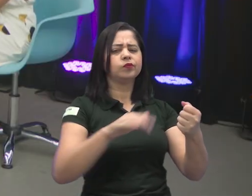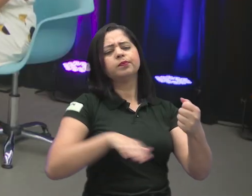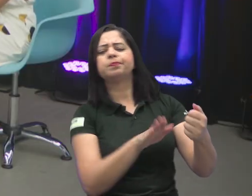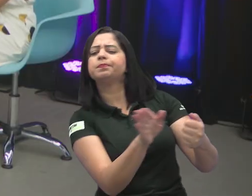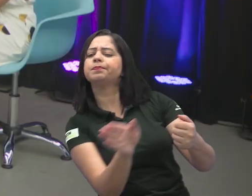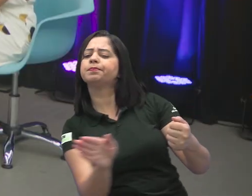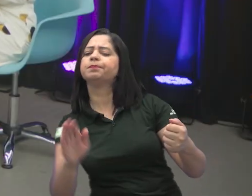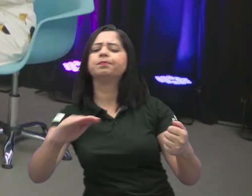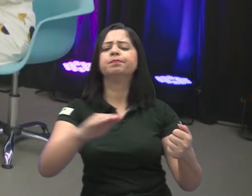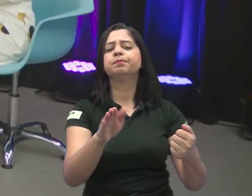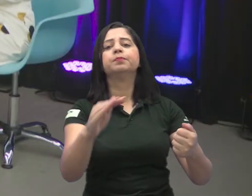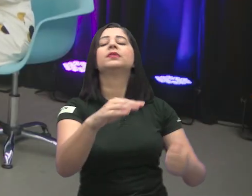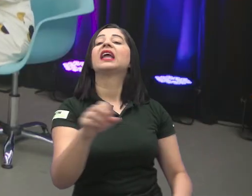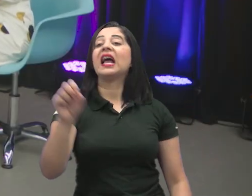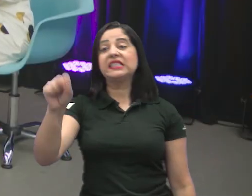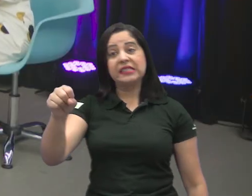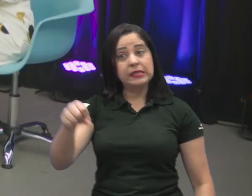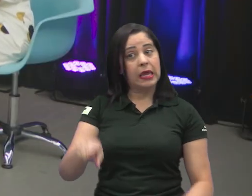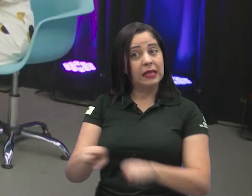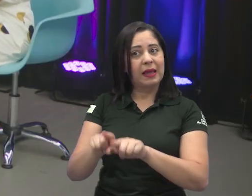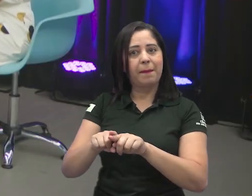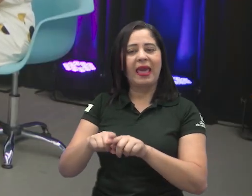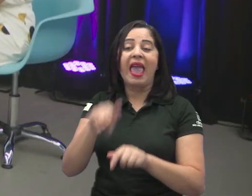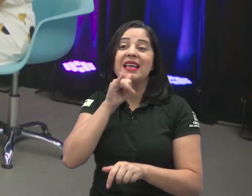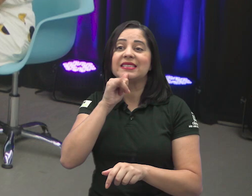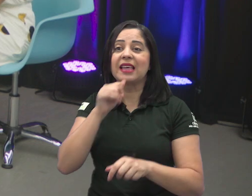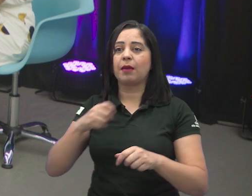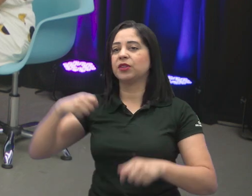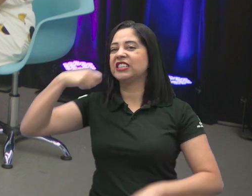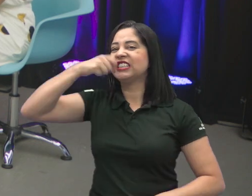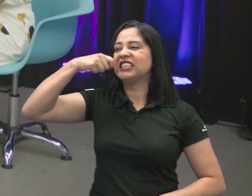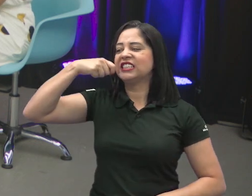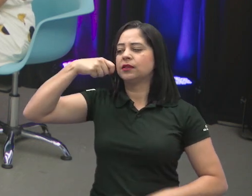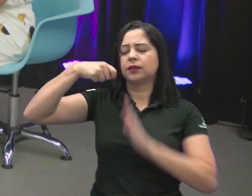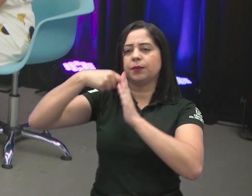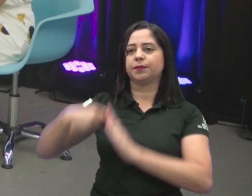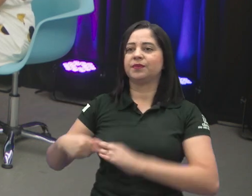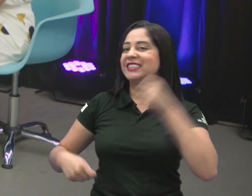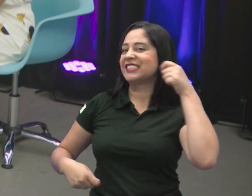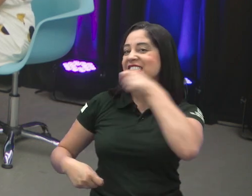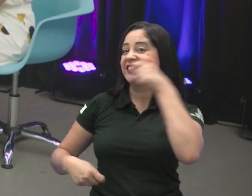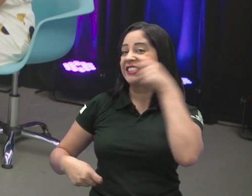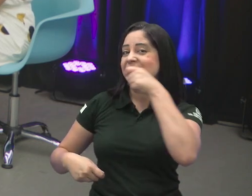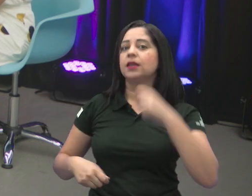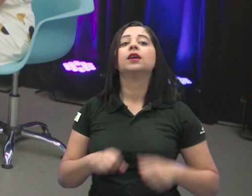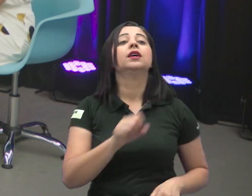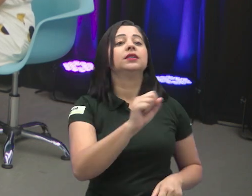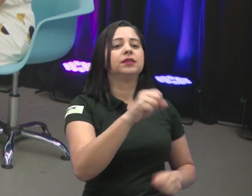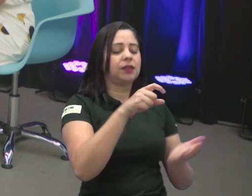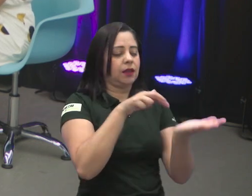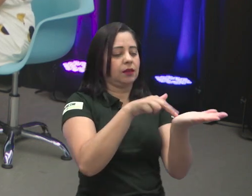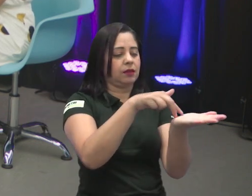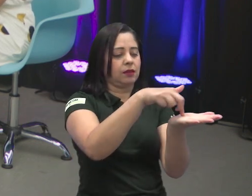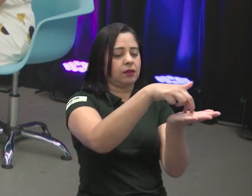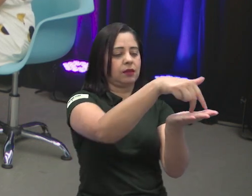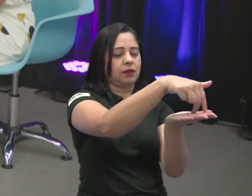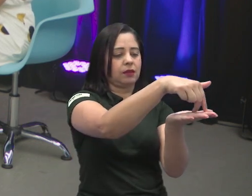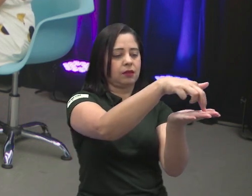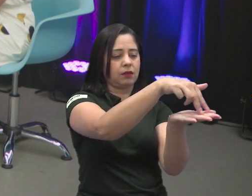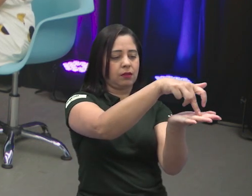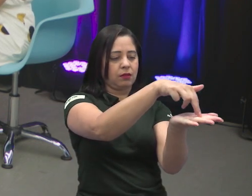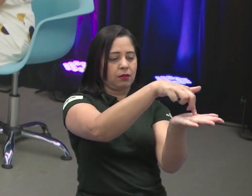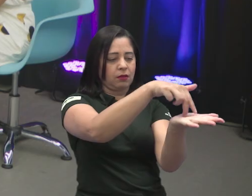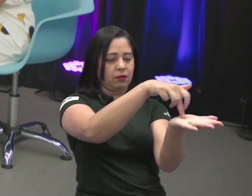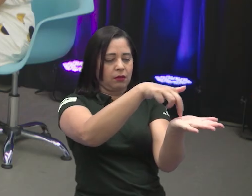neuroplasticidade, né, doutor? Isso. Até escovar o dente com a outra mão, né? Isso, escovar o dente com a outra mão, andar de costa, andar de olho fechado, né?